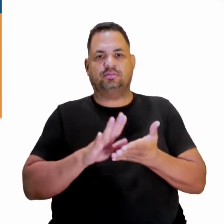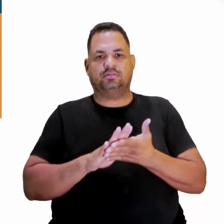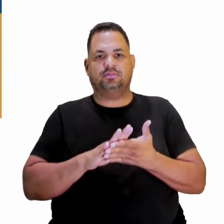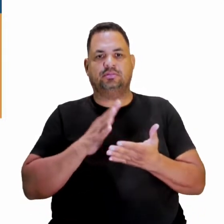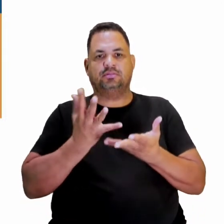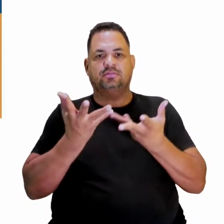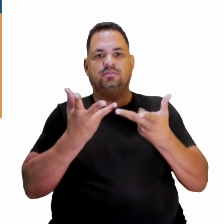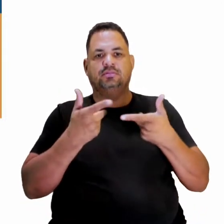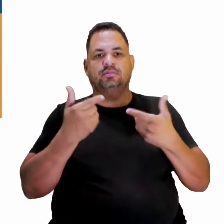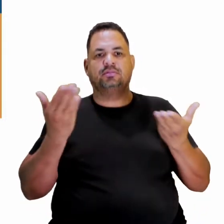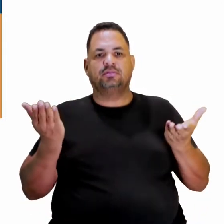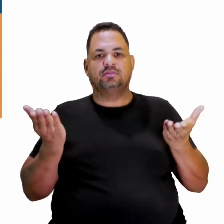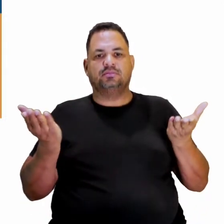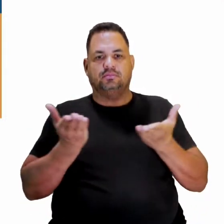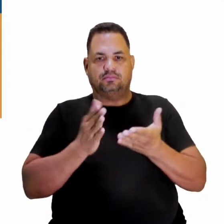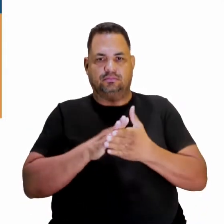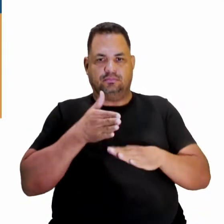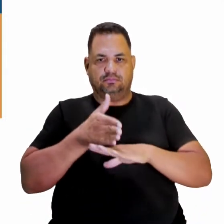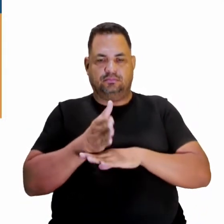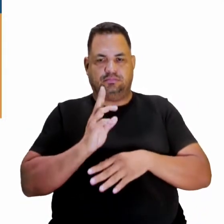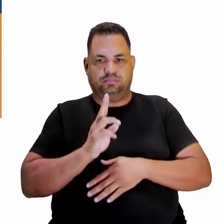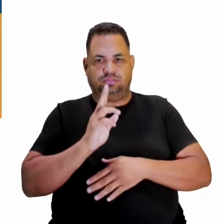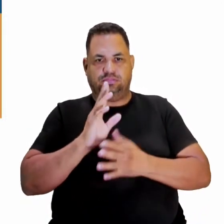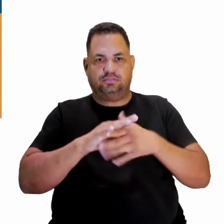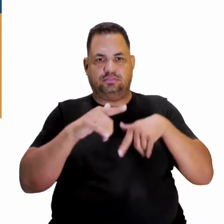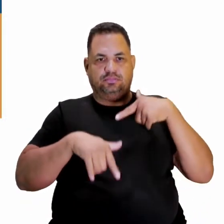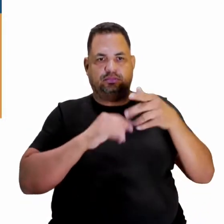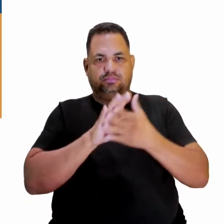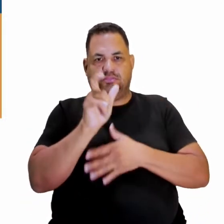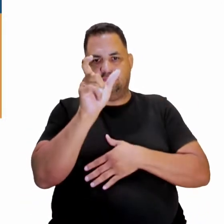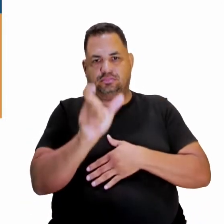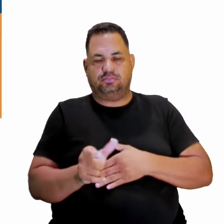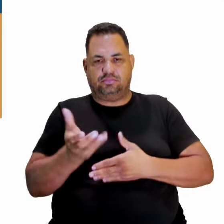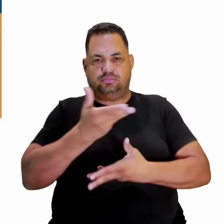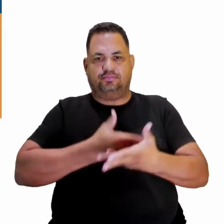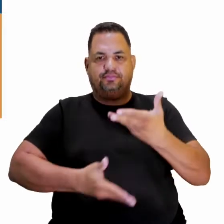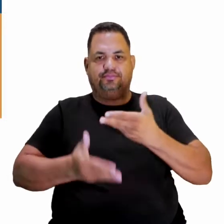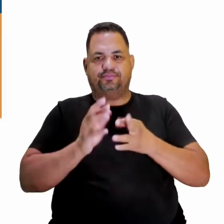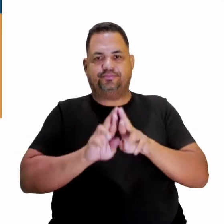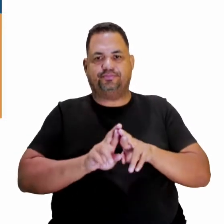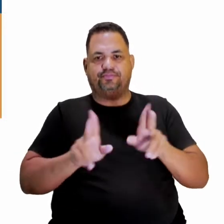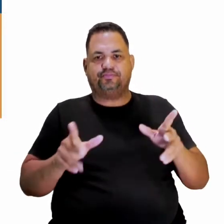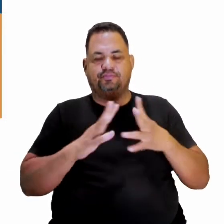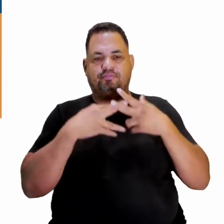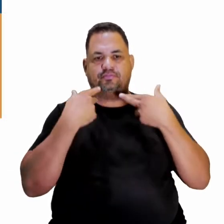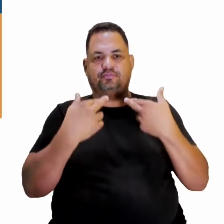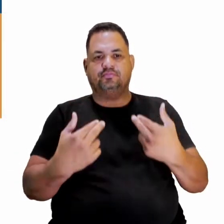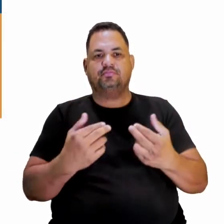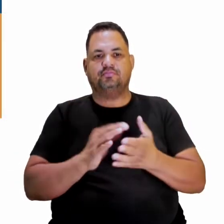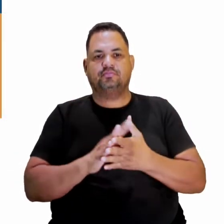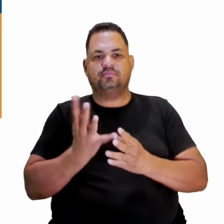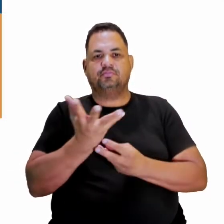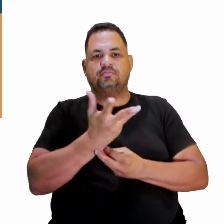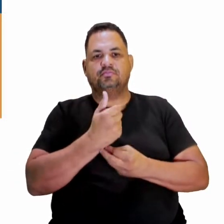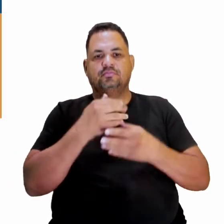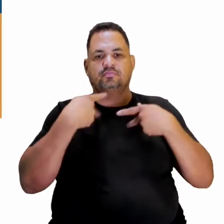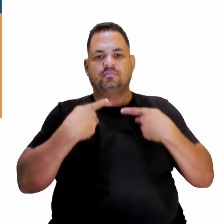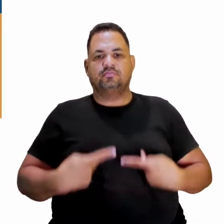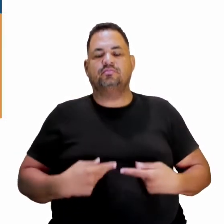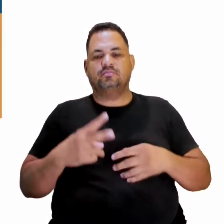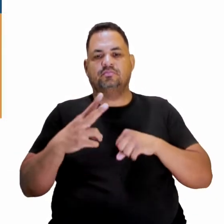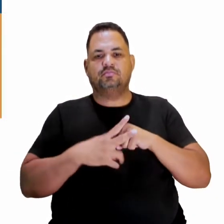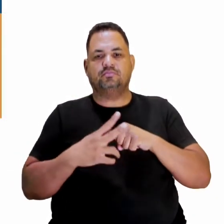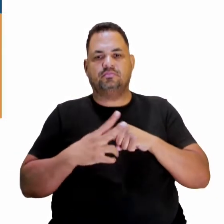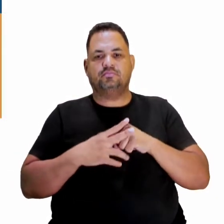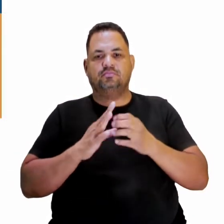seguinte: participar de processos de produção individual e colaborativa em diferentes linguagens artísticas,